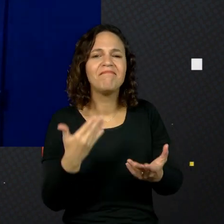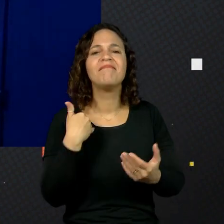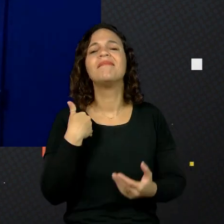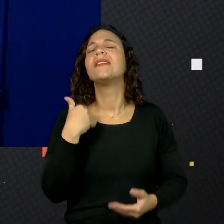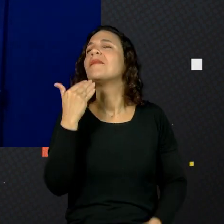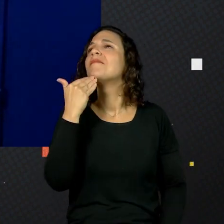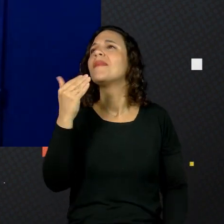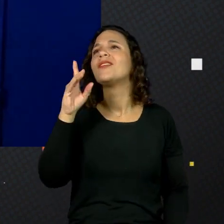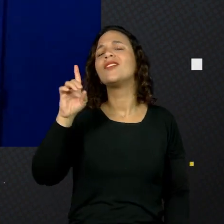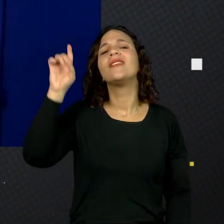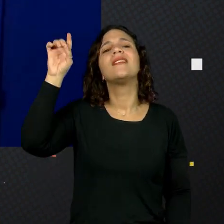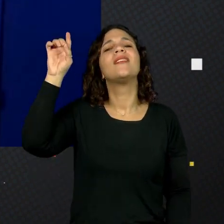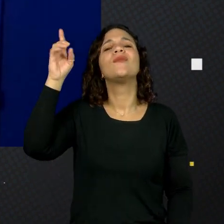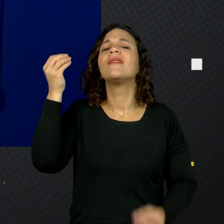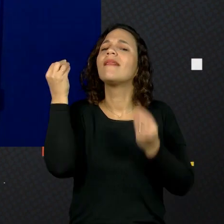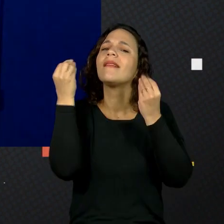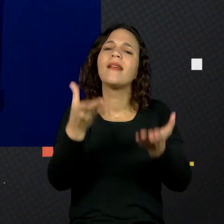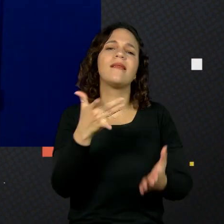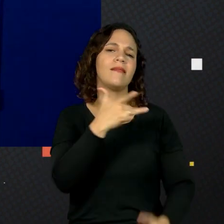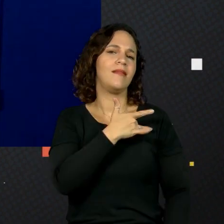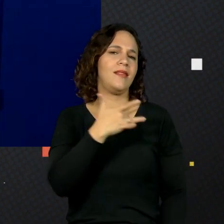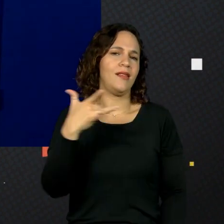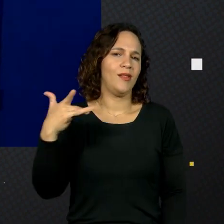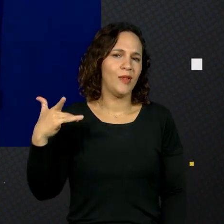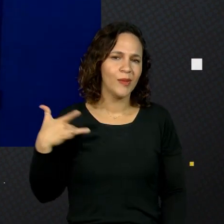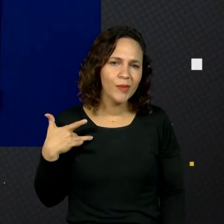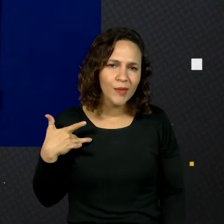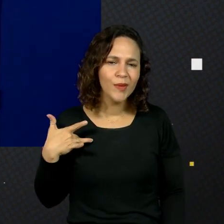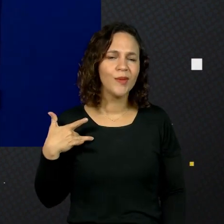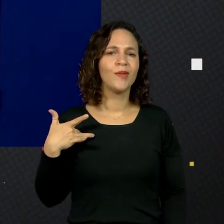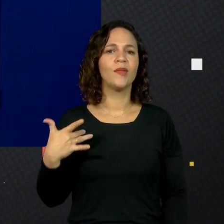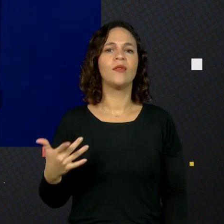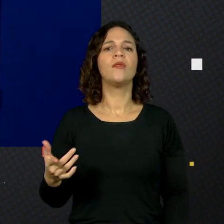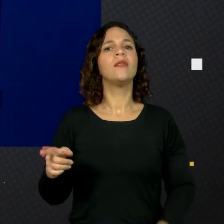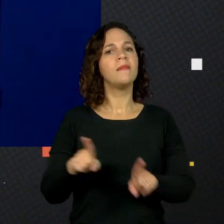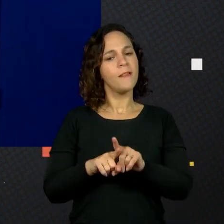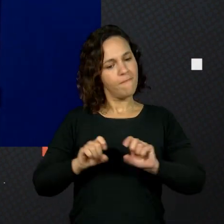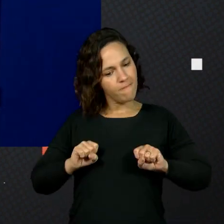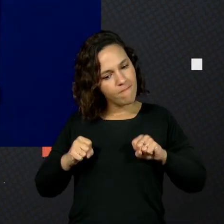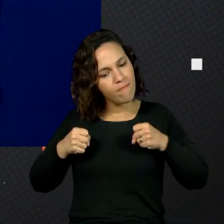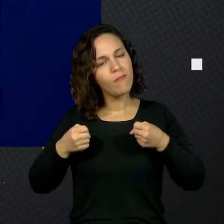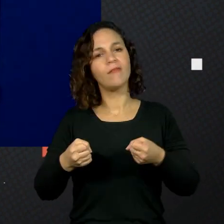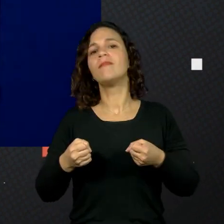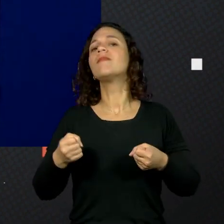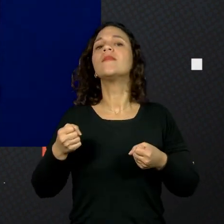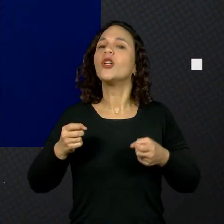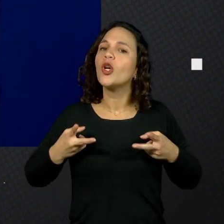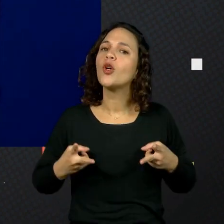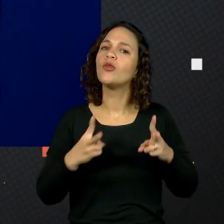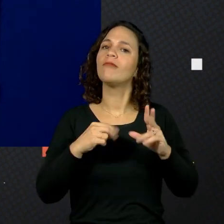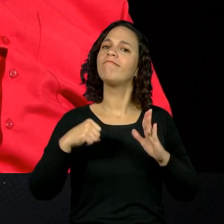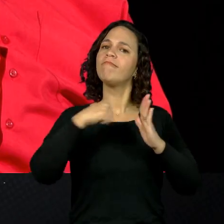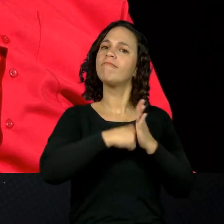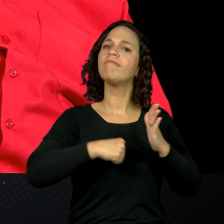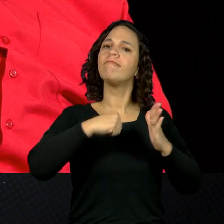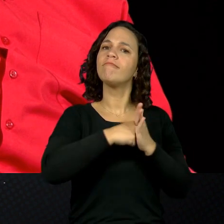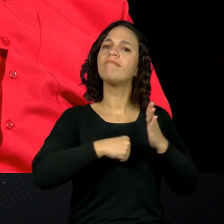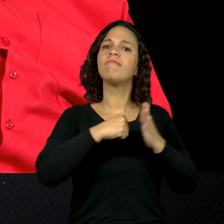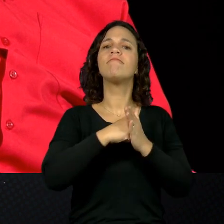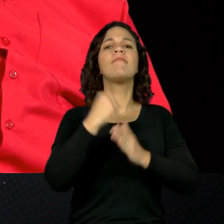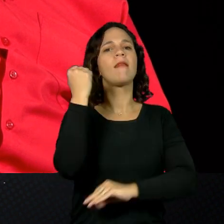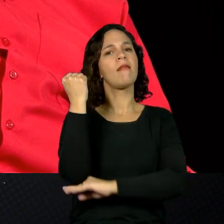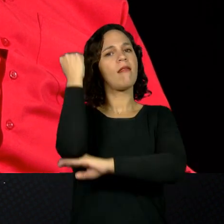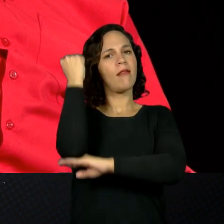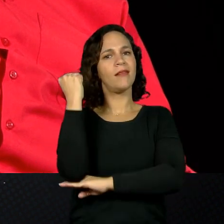que te dê ainda muita saúde, que dê a você muita força para você continuar brigando pela cultura,